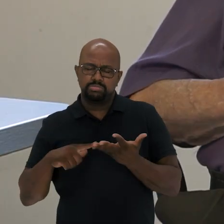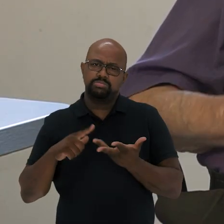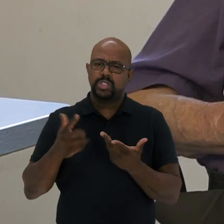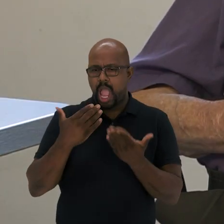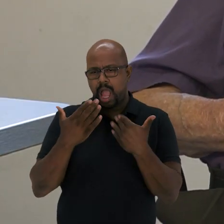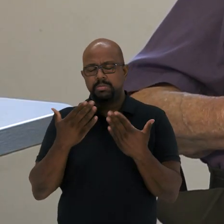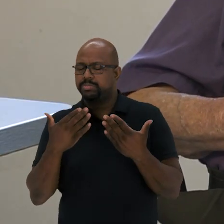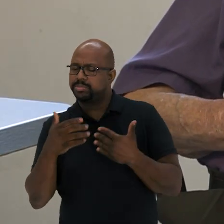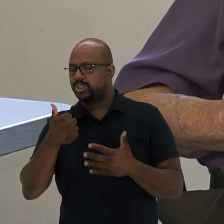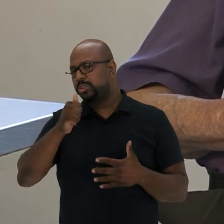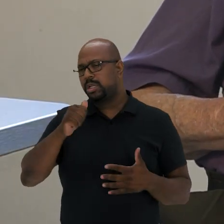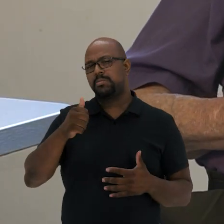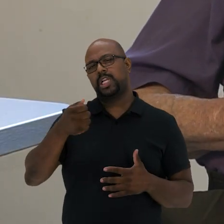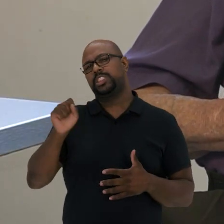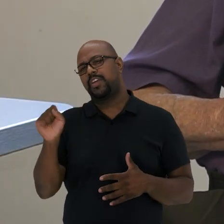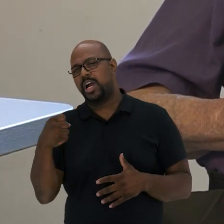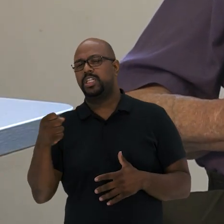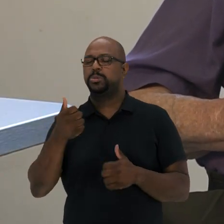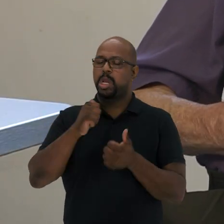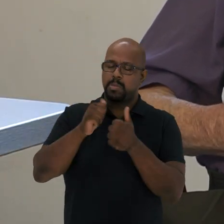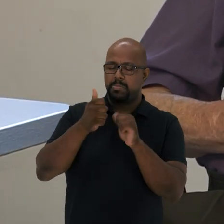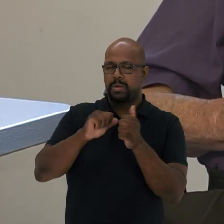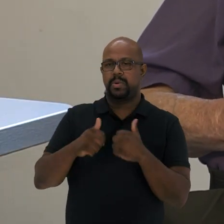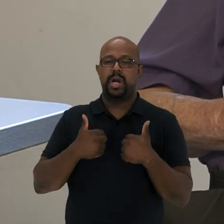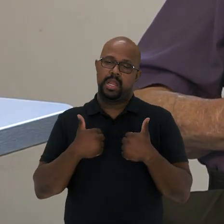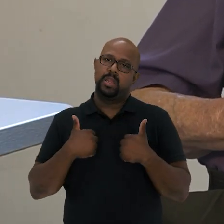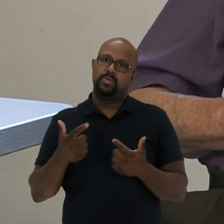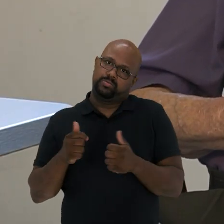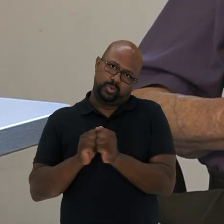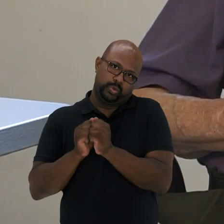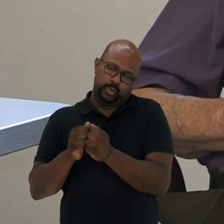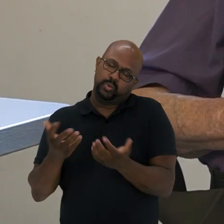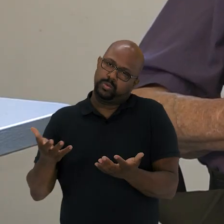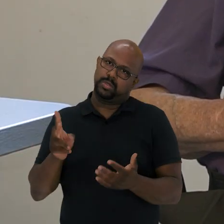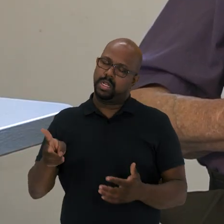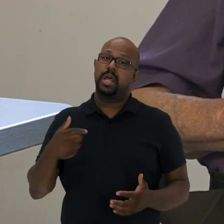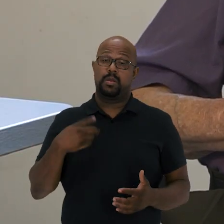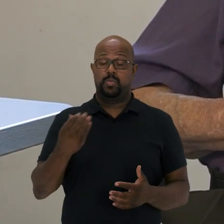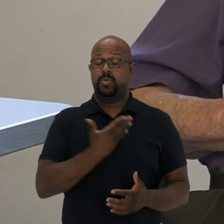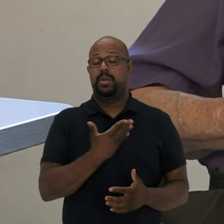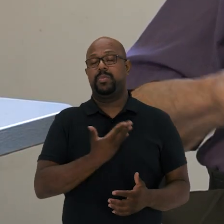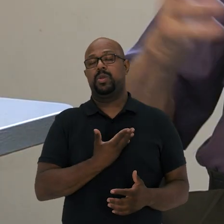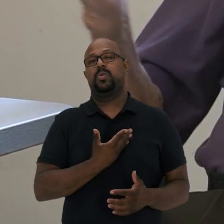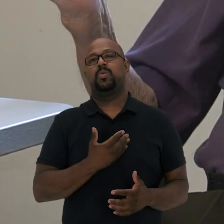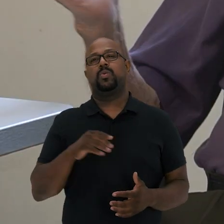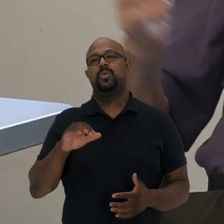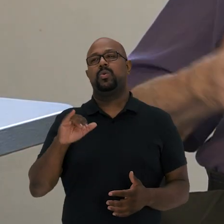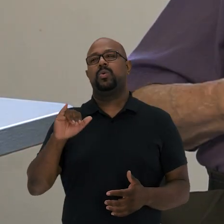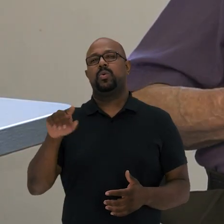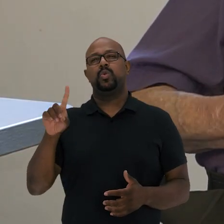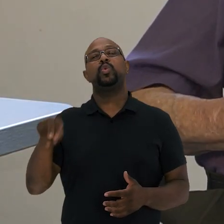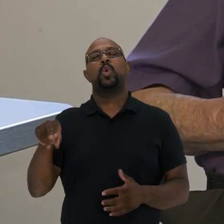tomando cervejinha ali e ficava. E eu normalmente ficava junto, e eu era muito amigo do